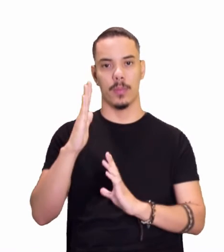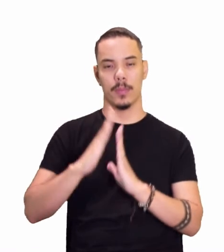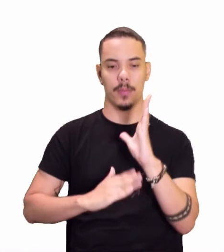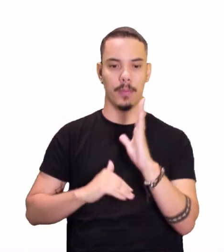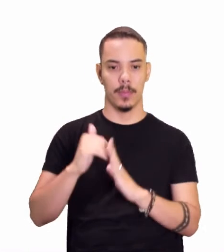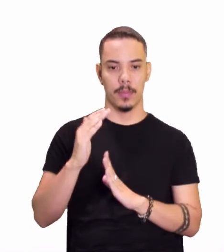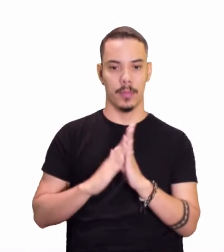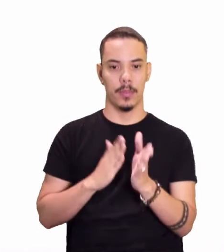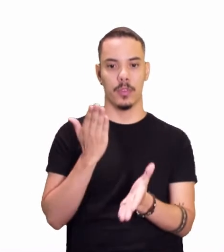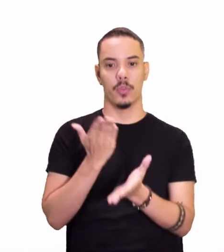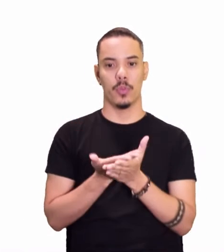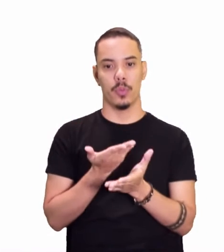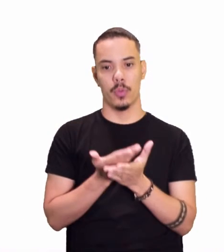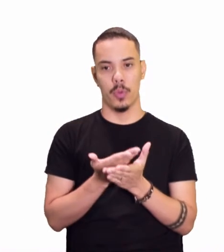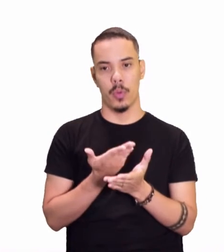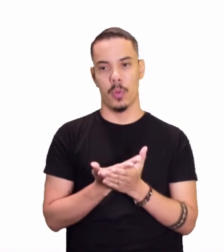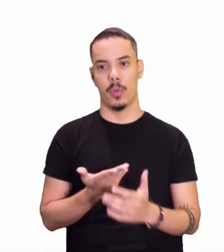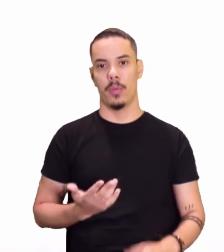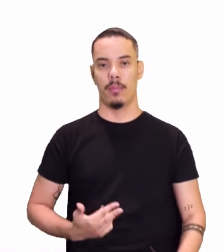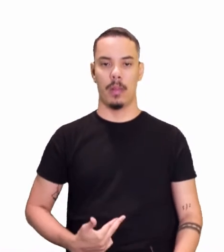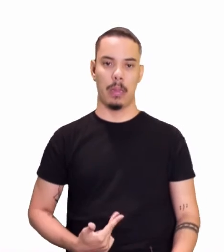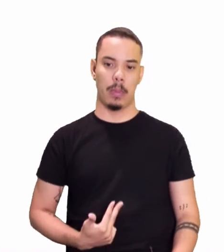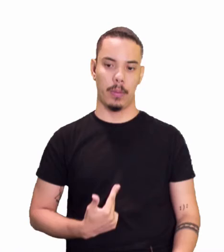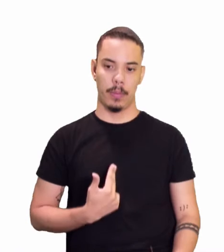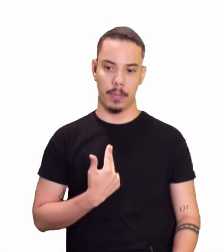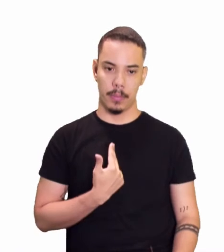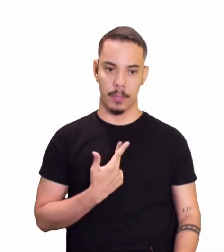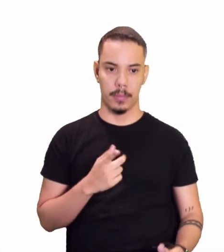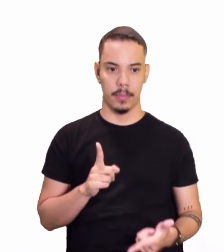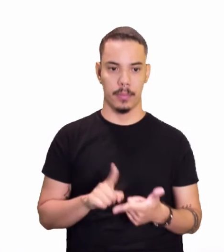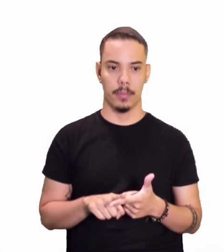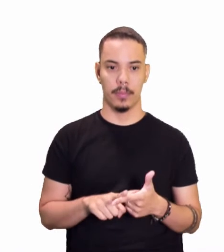e estudos sobre anatomia,